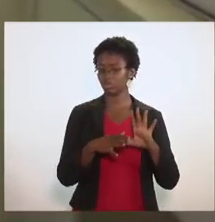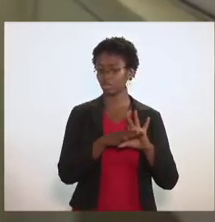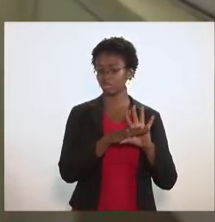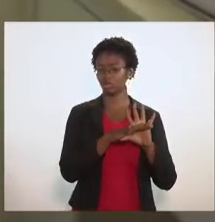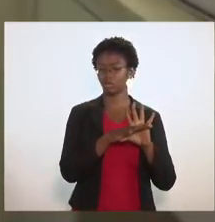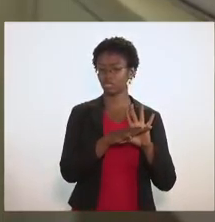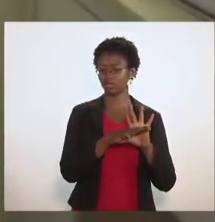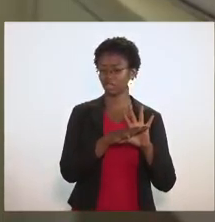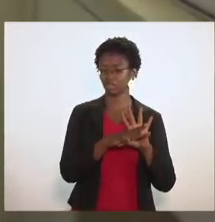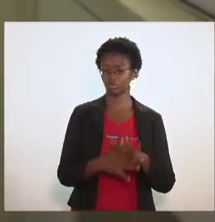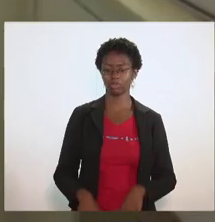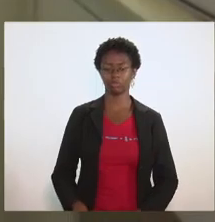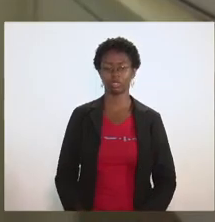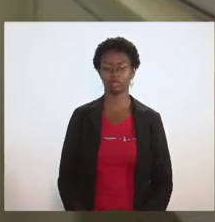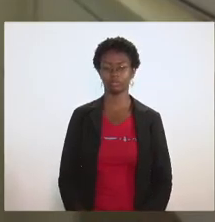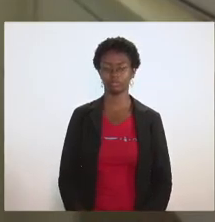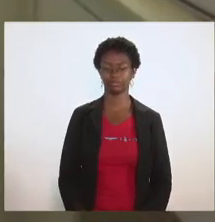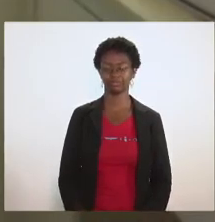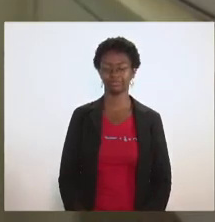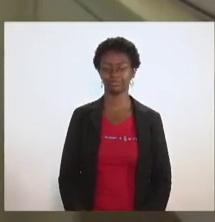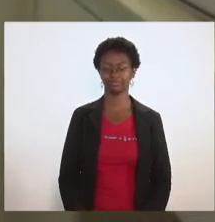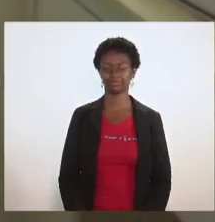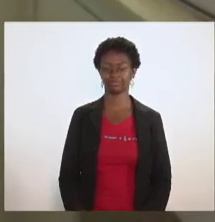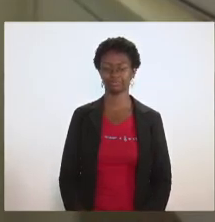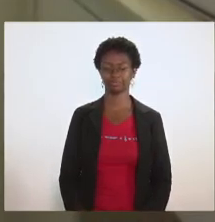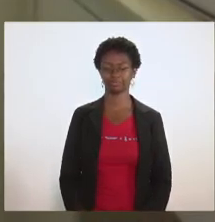Valdec. Esse é um tema que